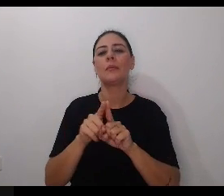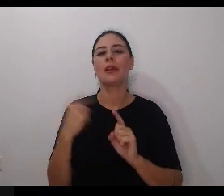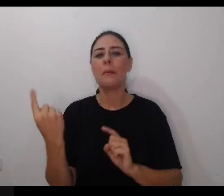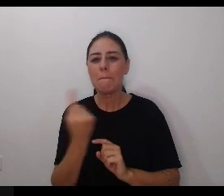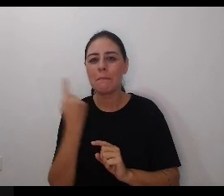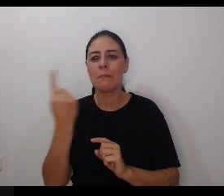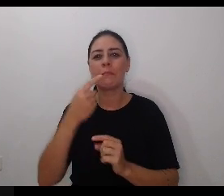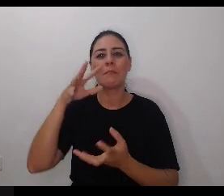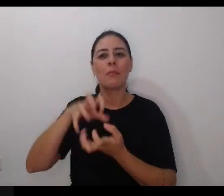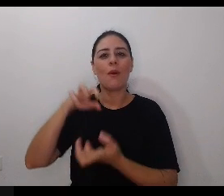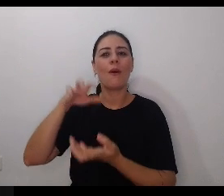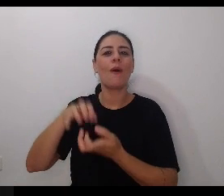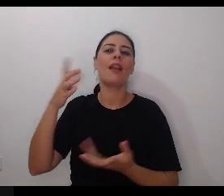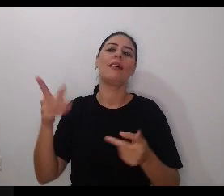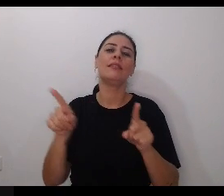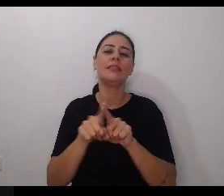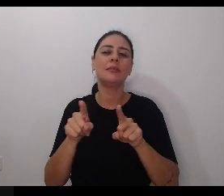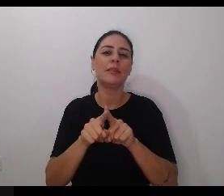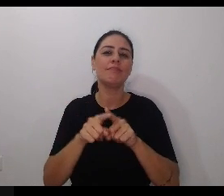na foto,